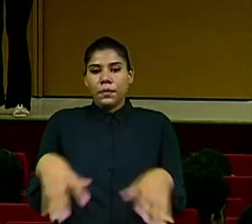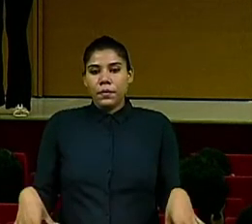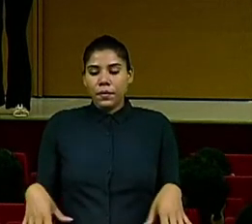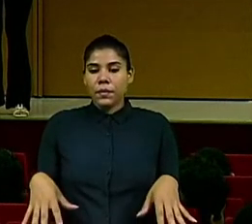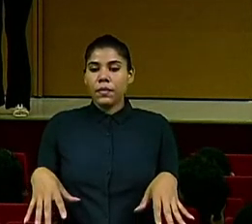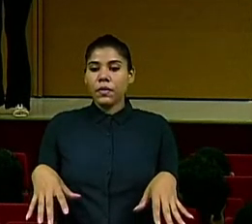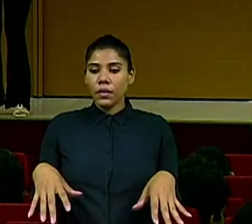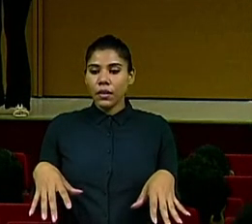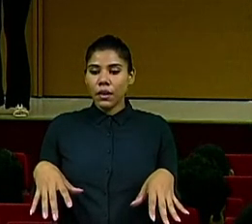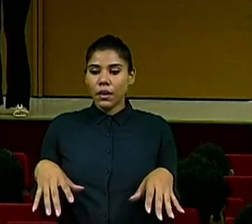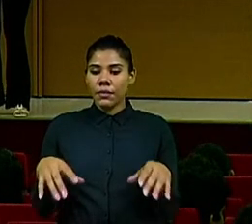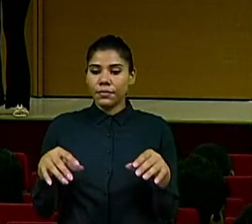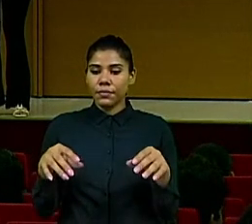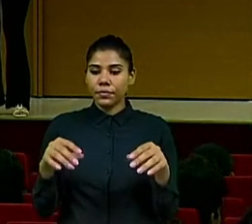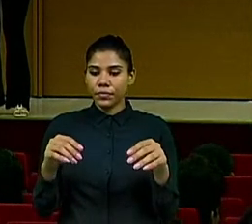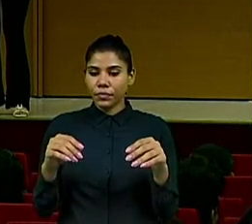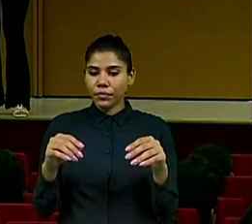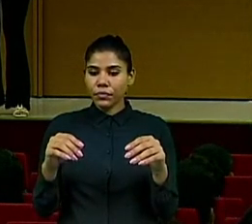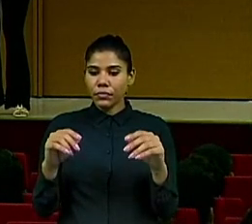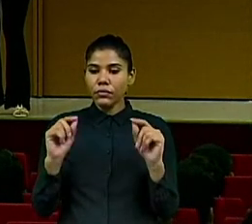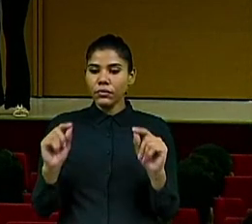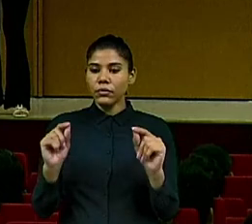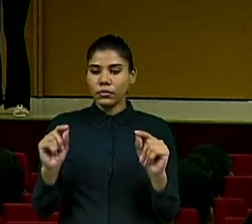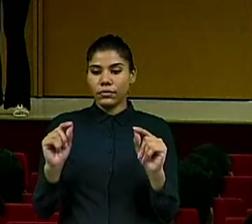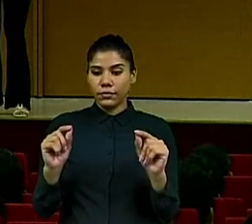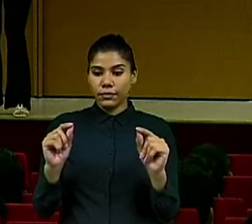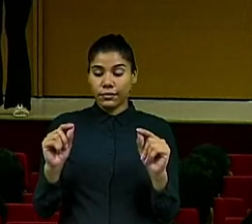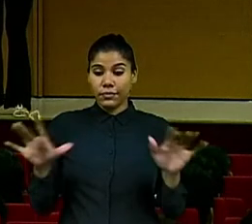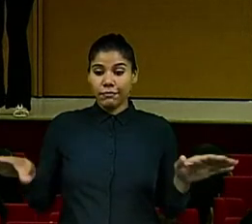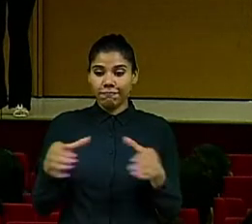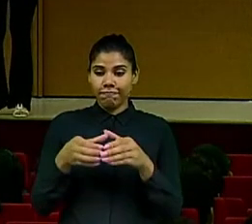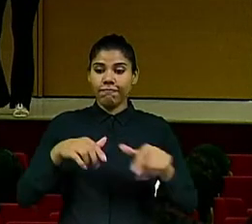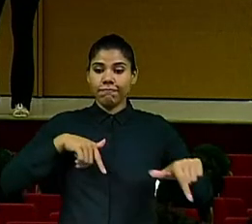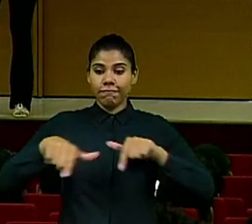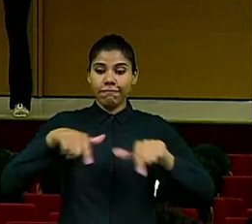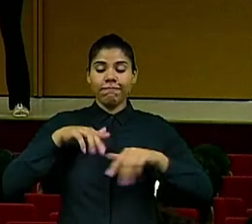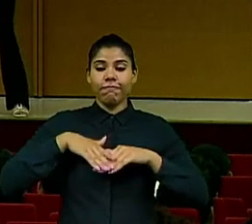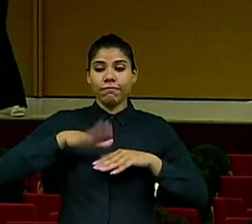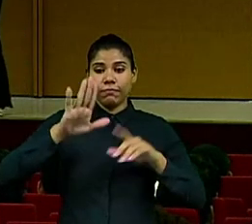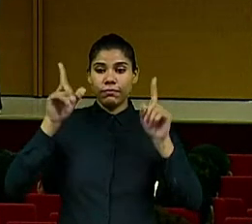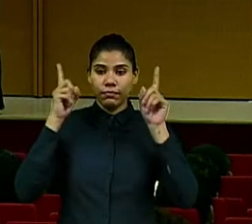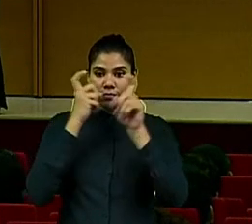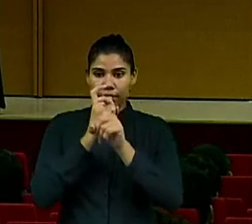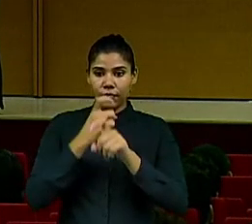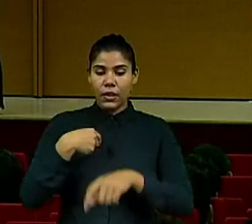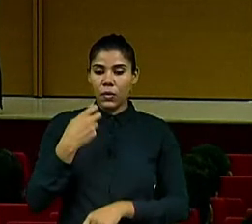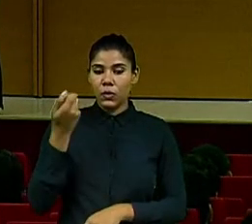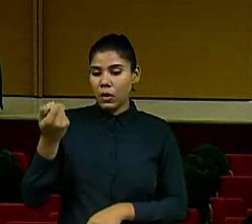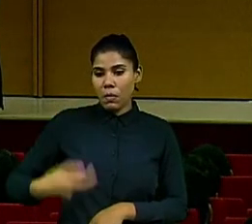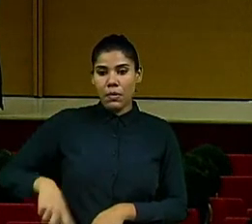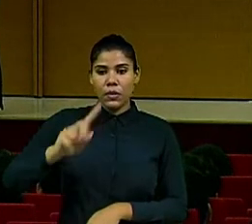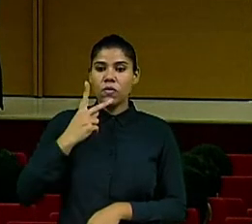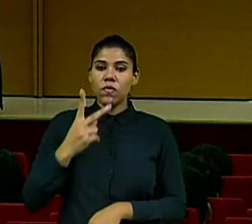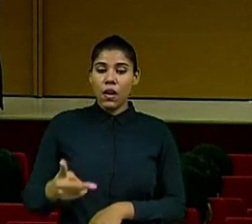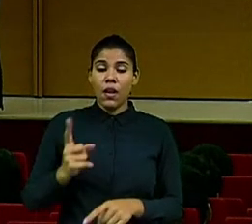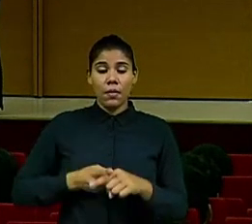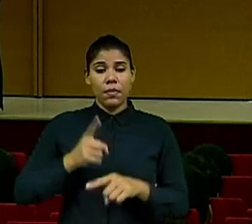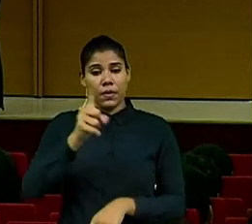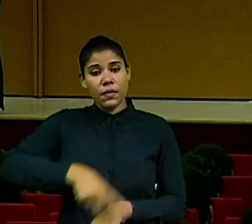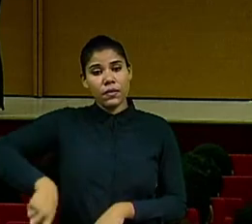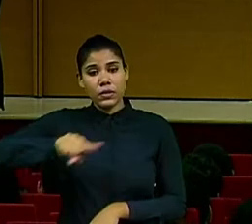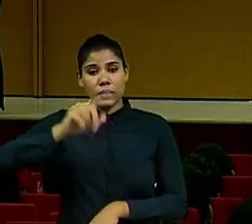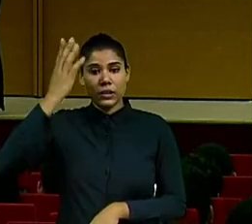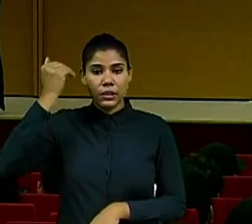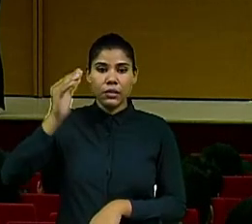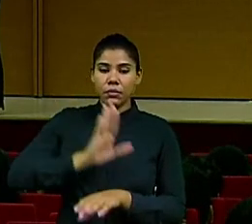tornando né a situação da classe trabalhadora mais difícil eu não preciso dizer para vocês porque vocês sabem quando você vai